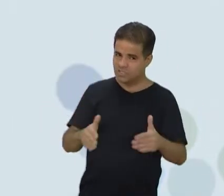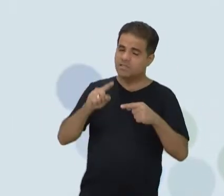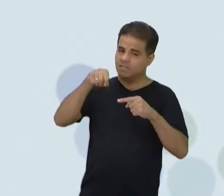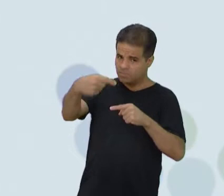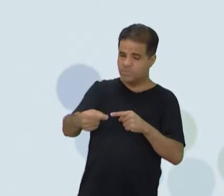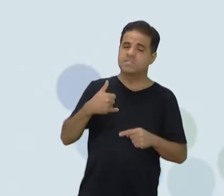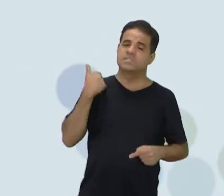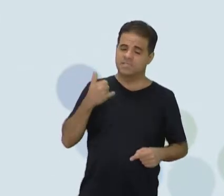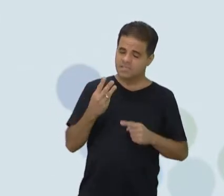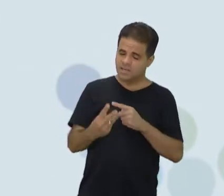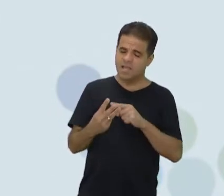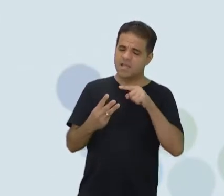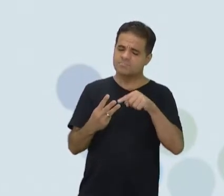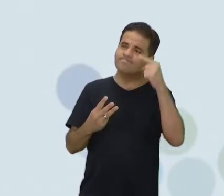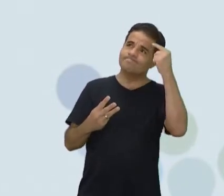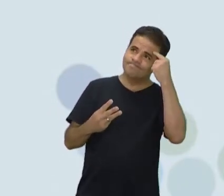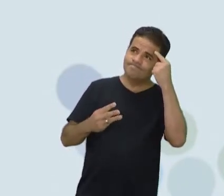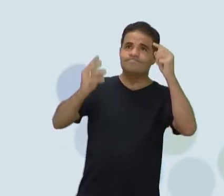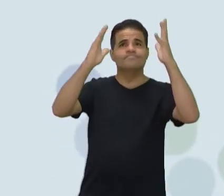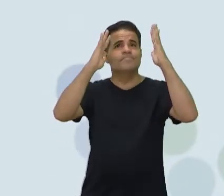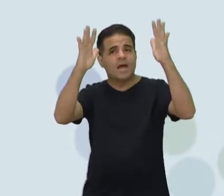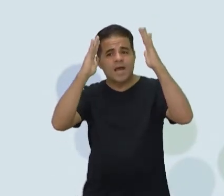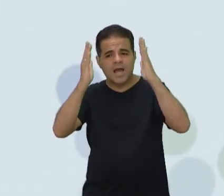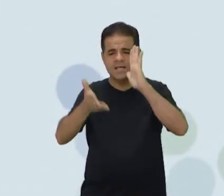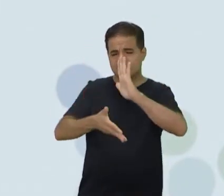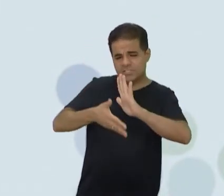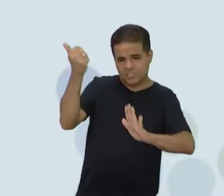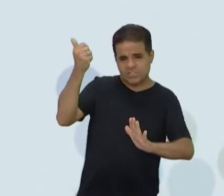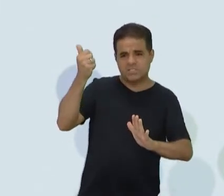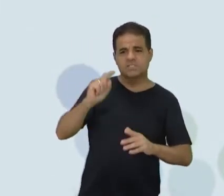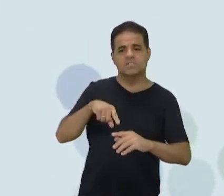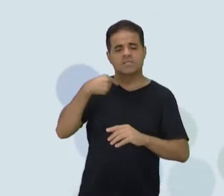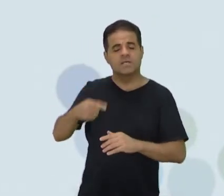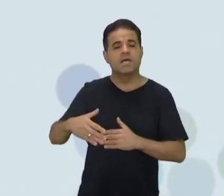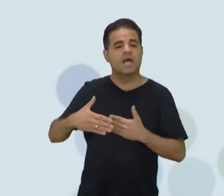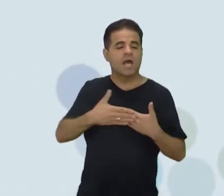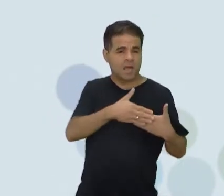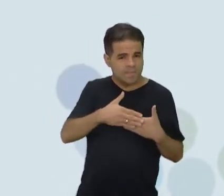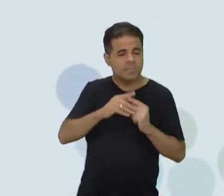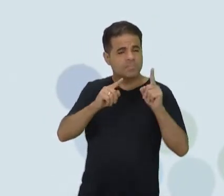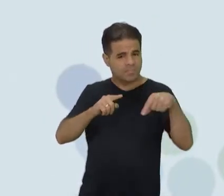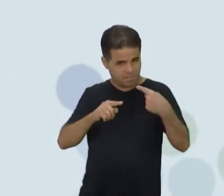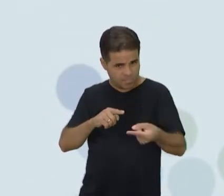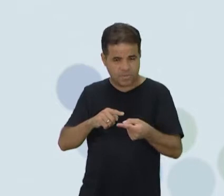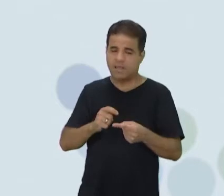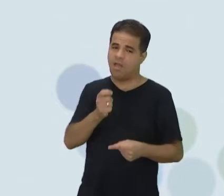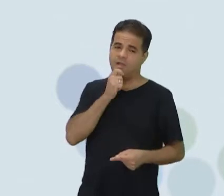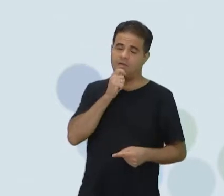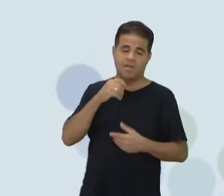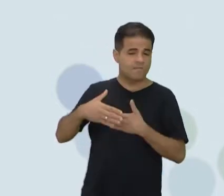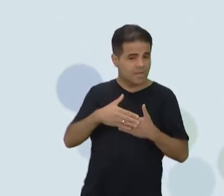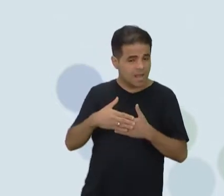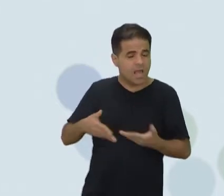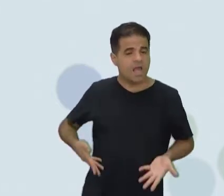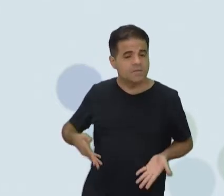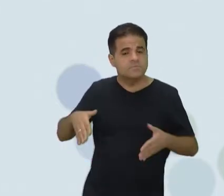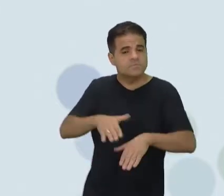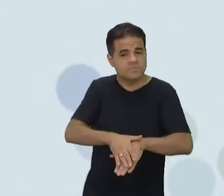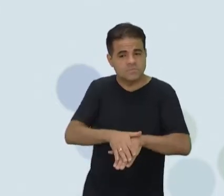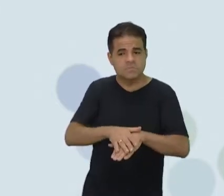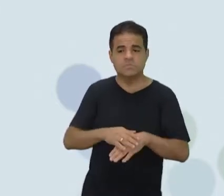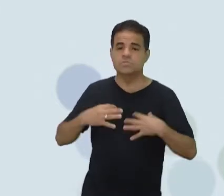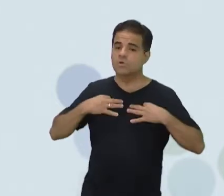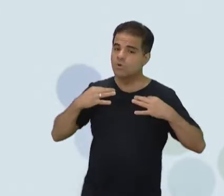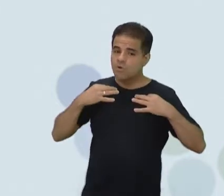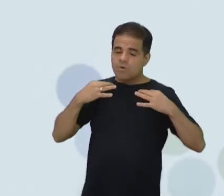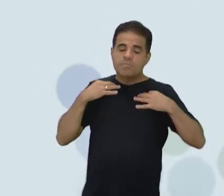dos 3 a gente começa realmente a retirar. Tem criança que é um pouquinho antes, tem criança que é um pouco depois, mas ok, sem fralda aí. Então só alimentação, roupa,